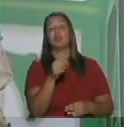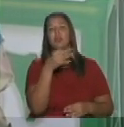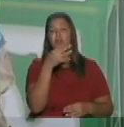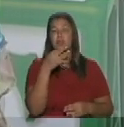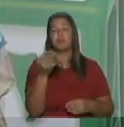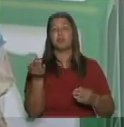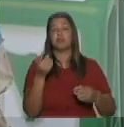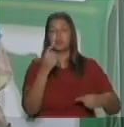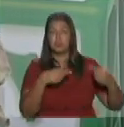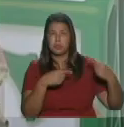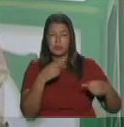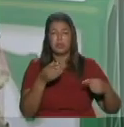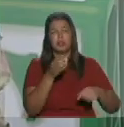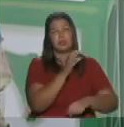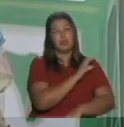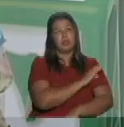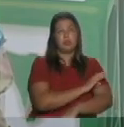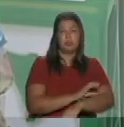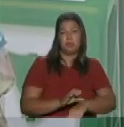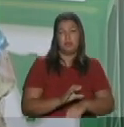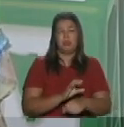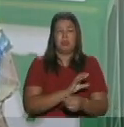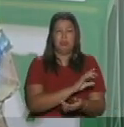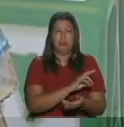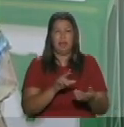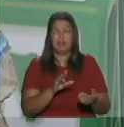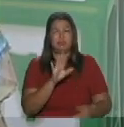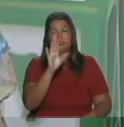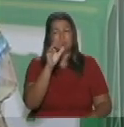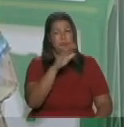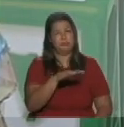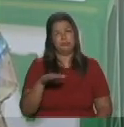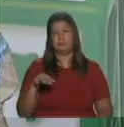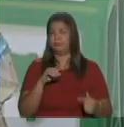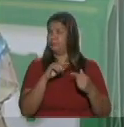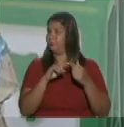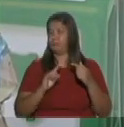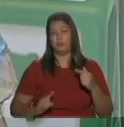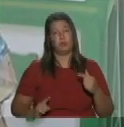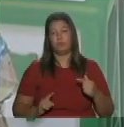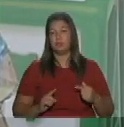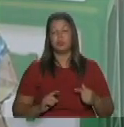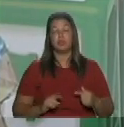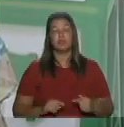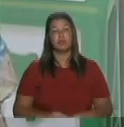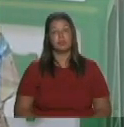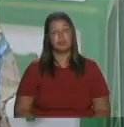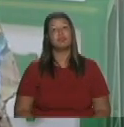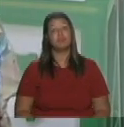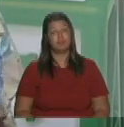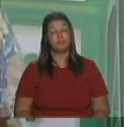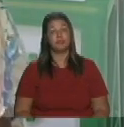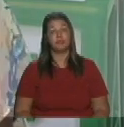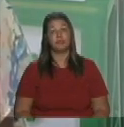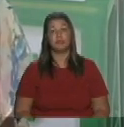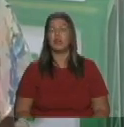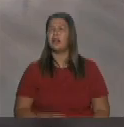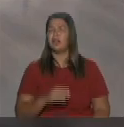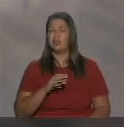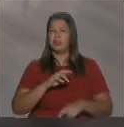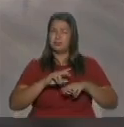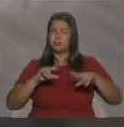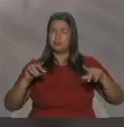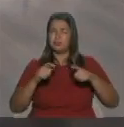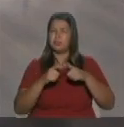sociais, culturais, de uma elite que muitas vezes não representa essa criança e esse jovem. E muitas vezes